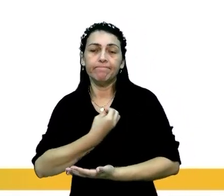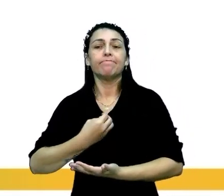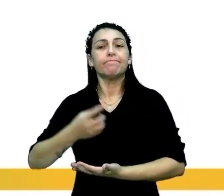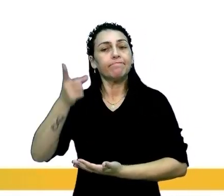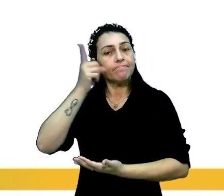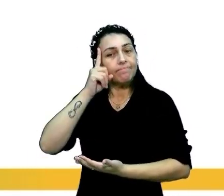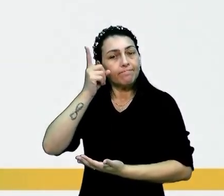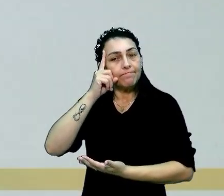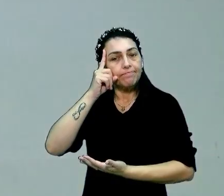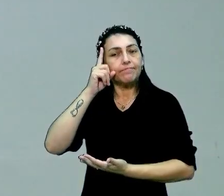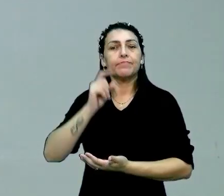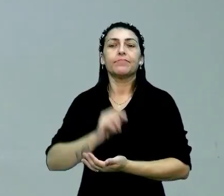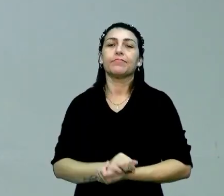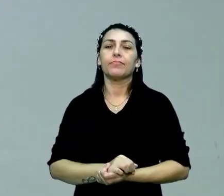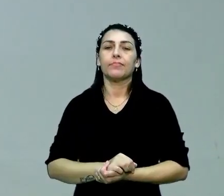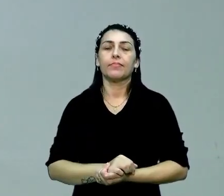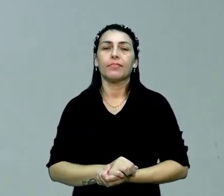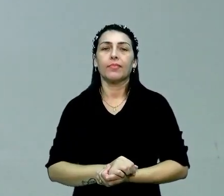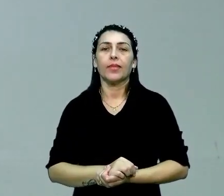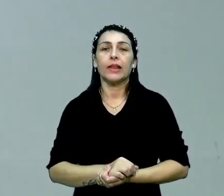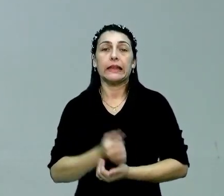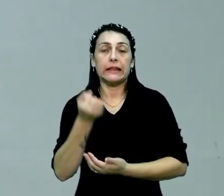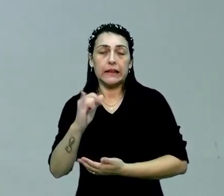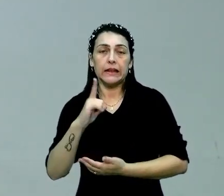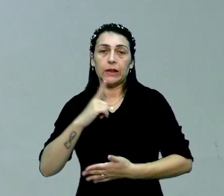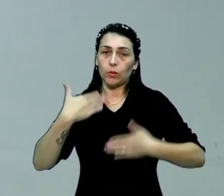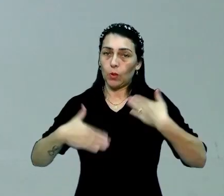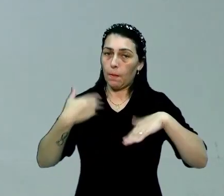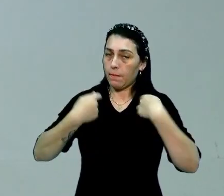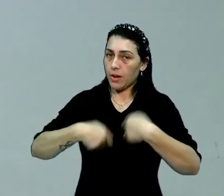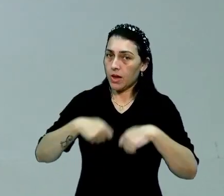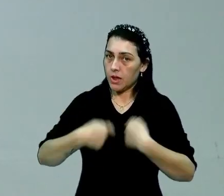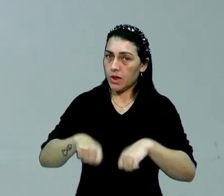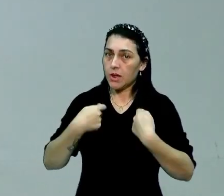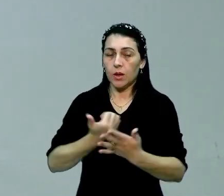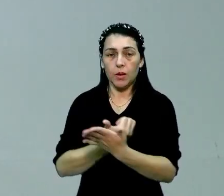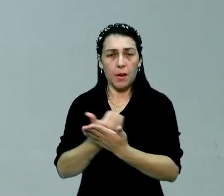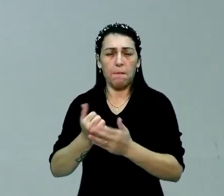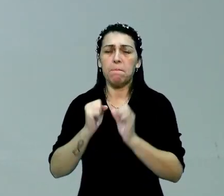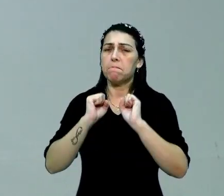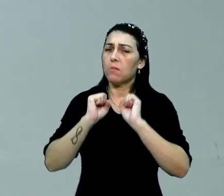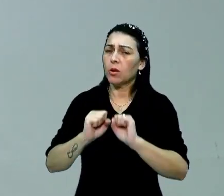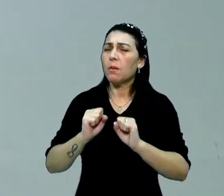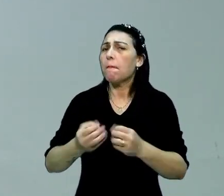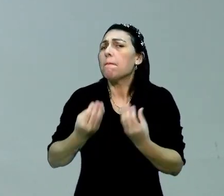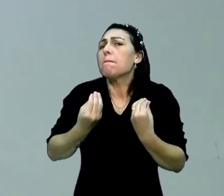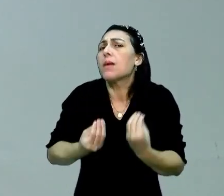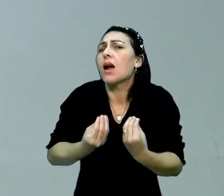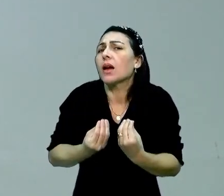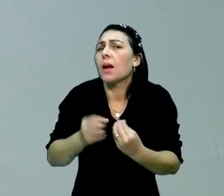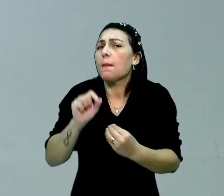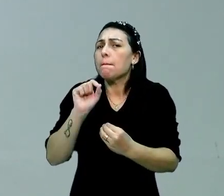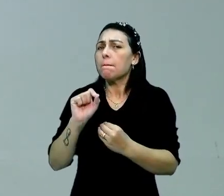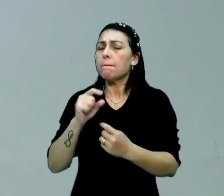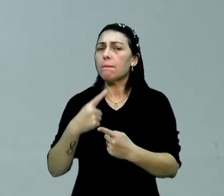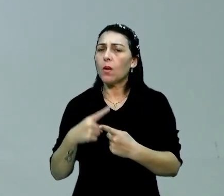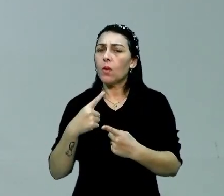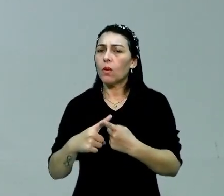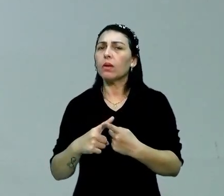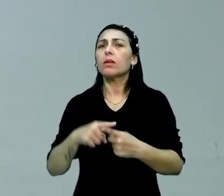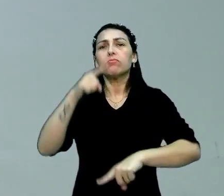das atividades de sobrevivência. Então, se eu tenho um corpo e eu preciso botar ele em ação, eu boto ele em ação para quê? O que eu quero? Que ele seja